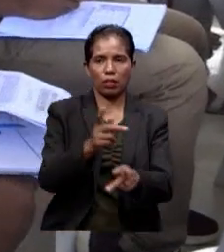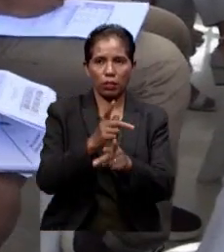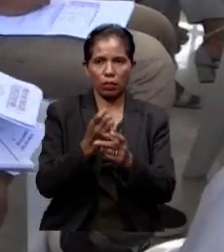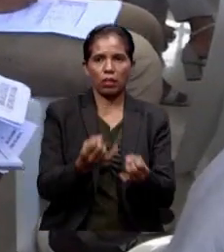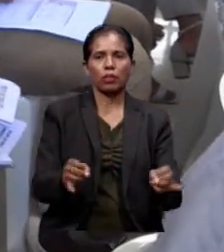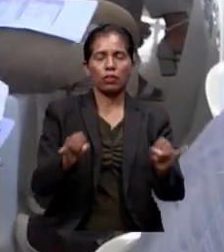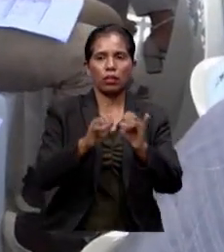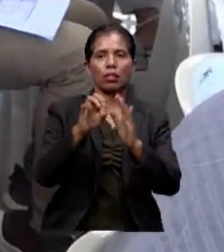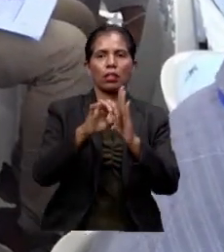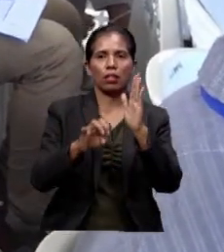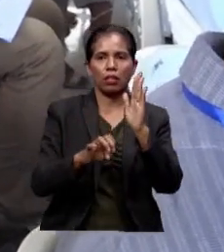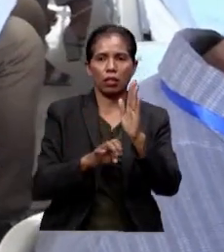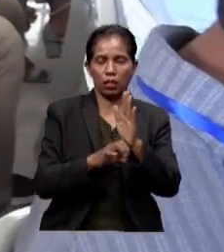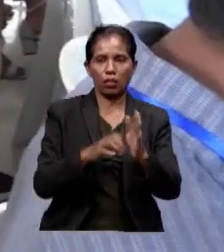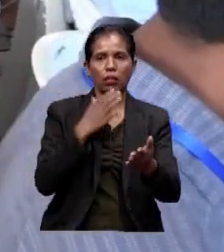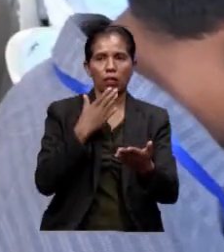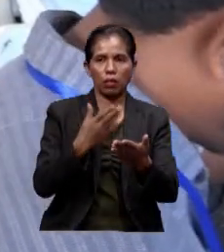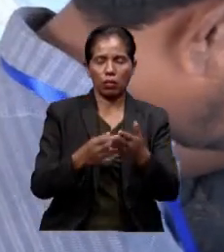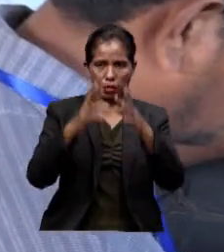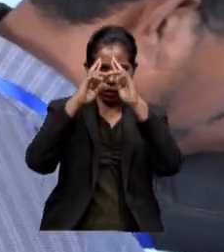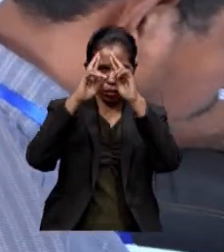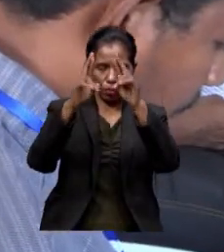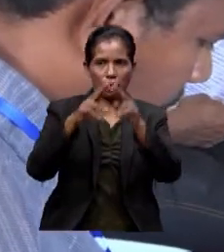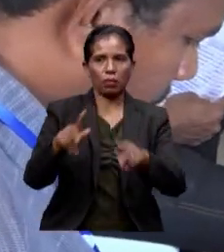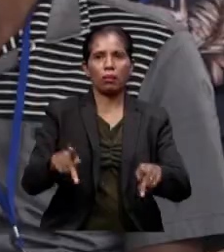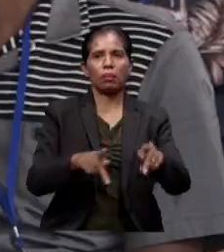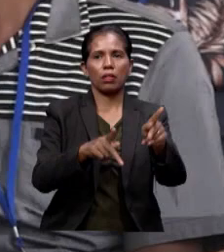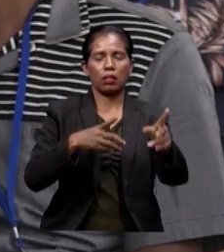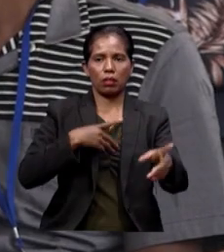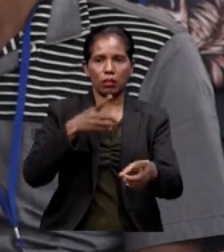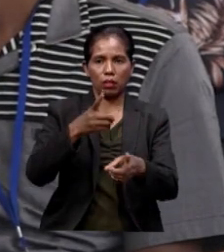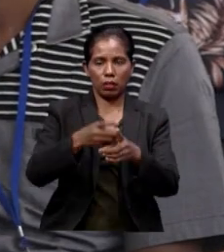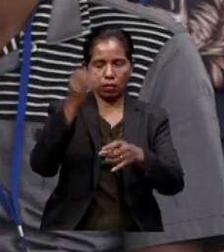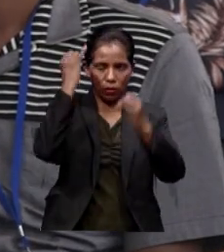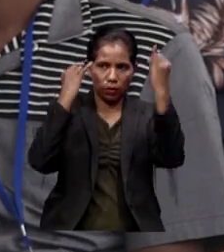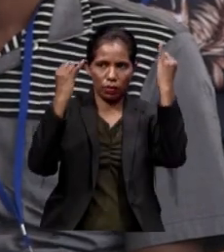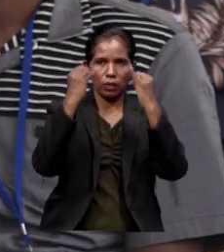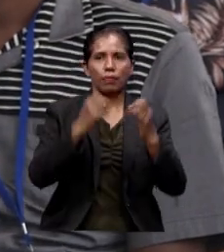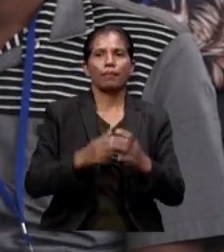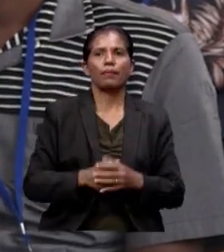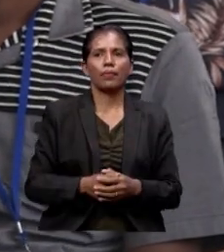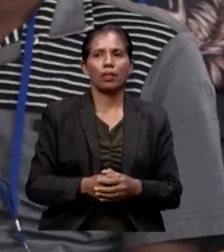instituição Estado e a integridade no respeito ao público e direito à informação. Nem começa